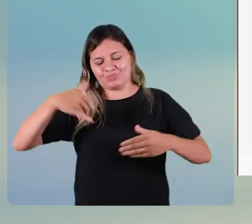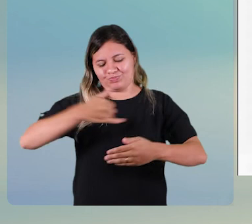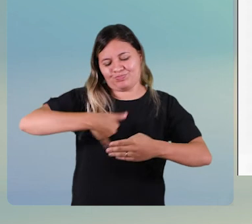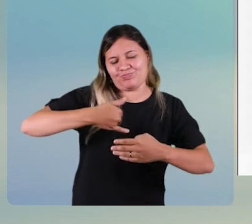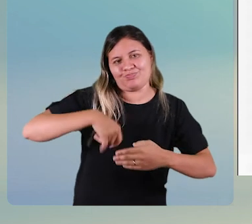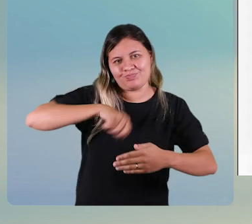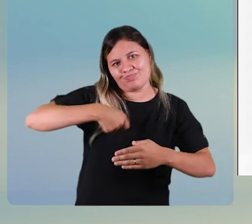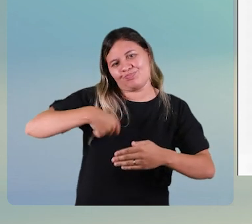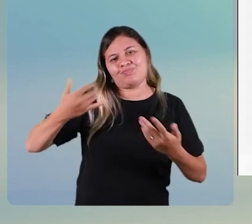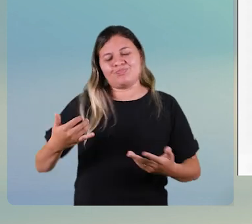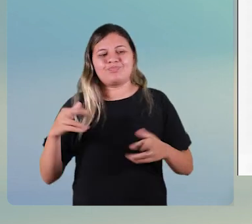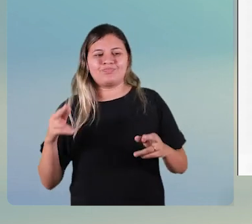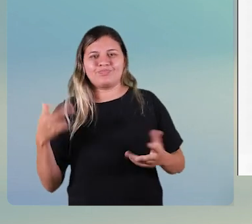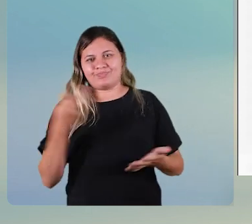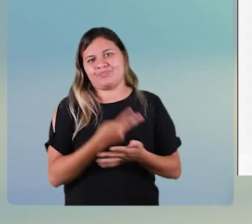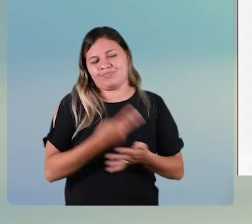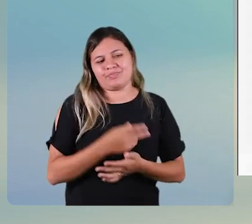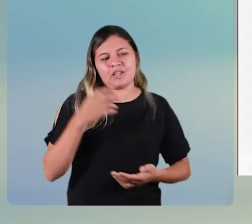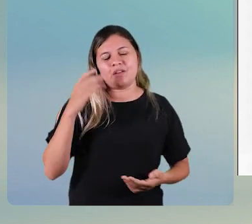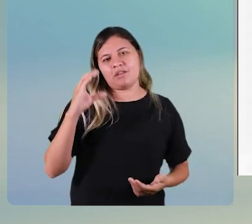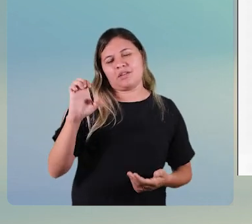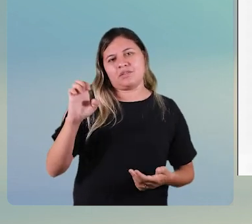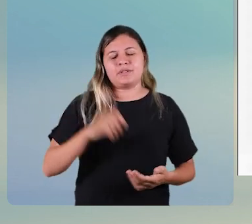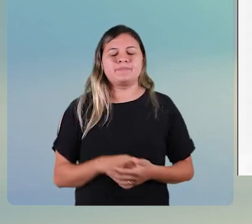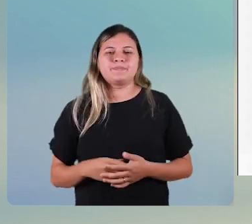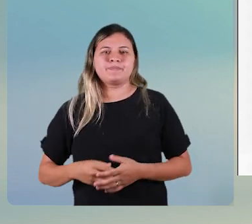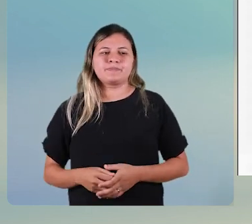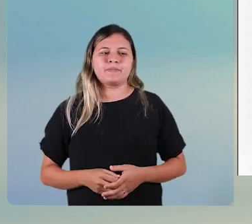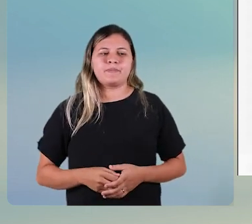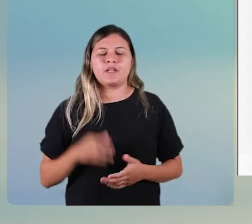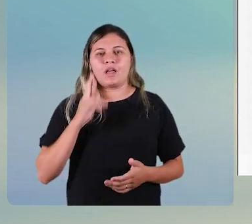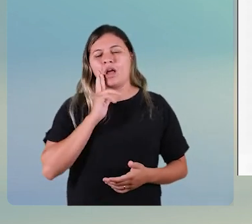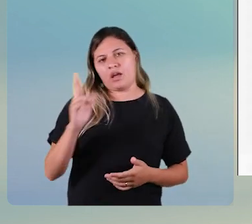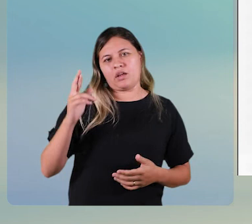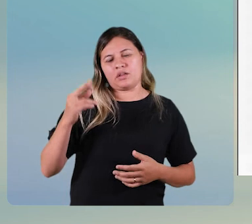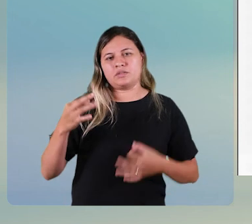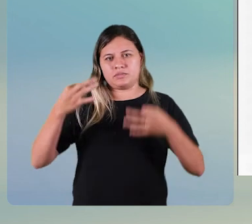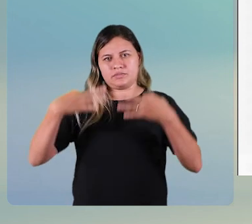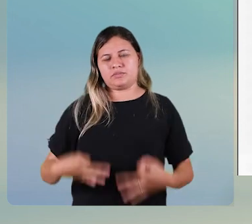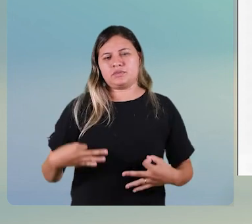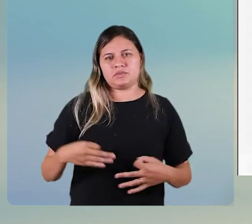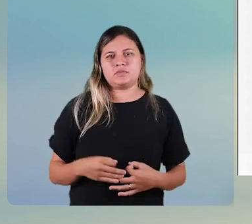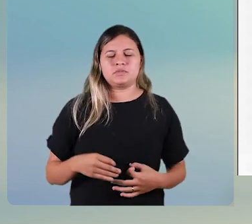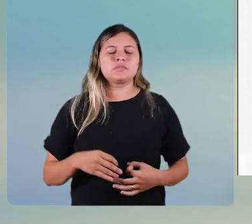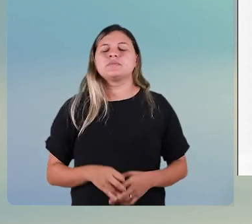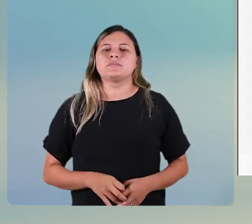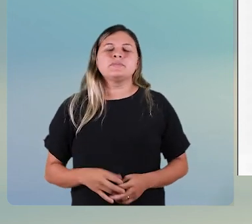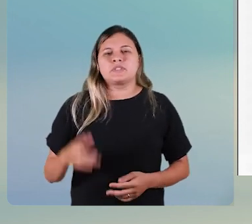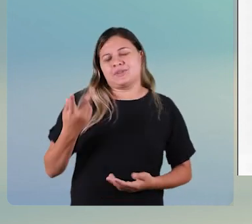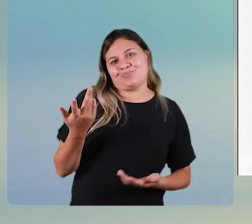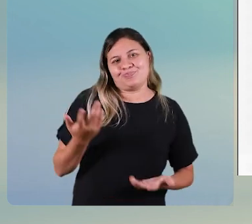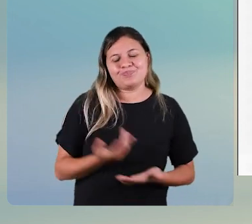propano e butano, né? C3H8 e C4H10, tá? Então já não tem muita coisa a ver